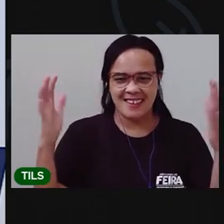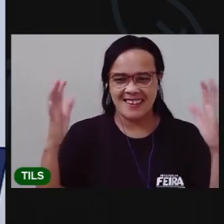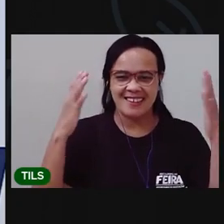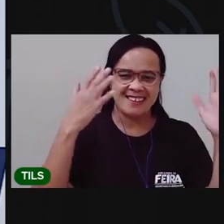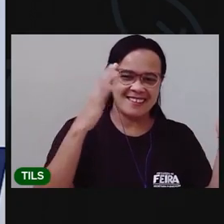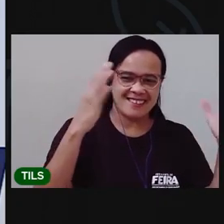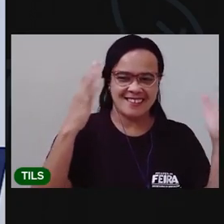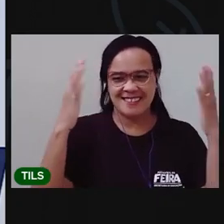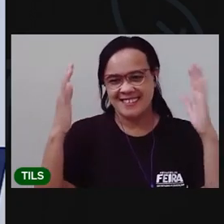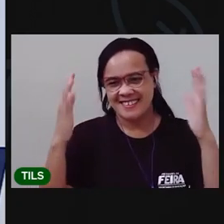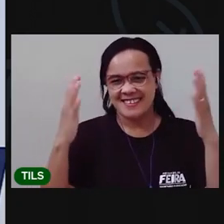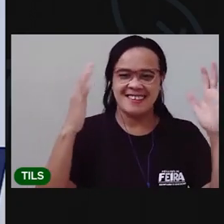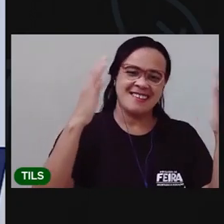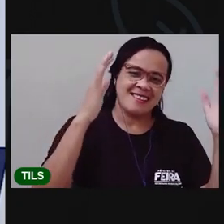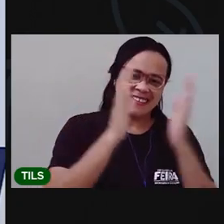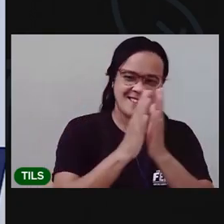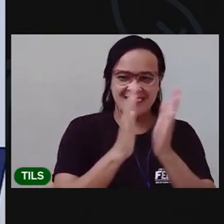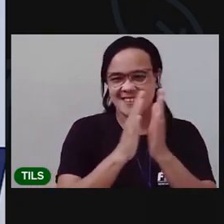Xelele,